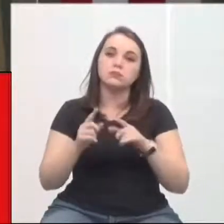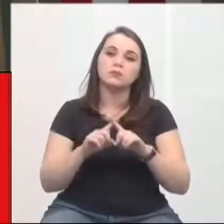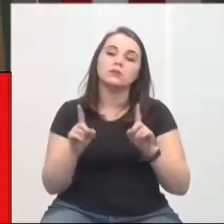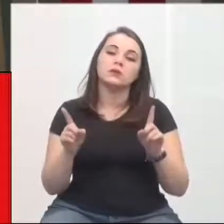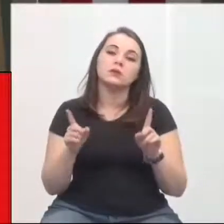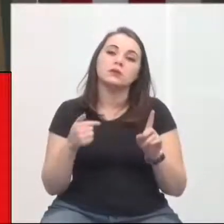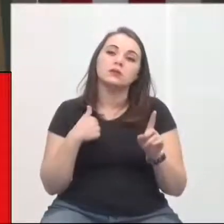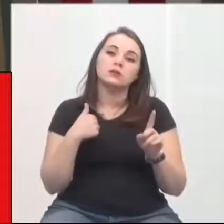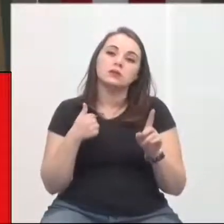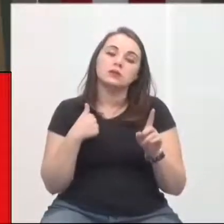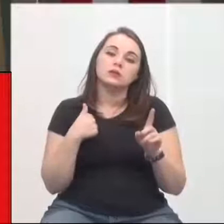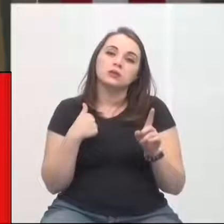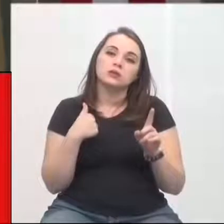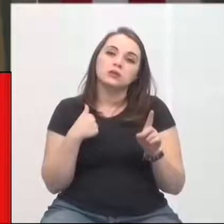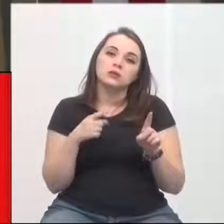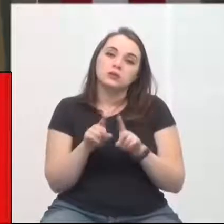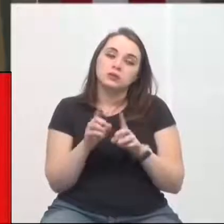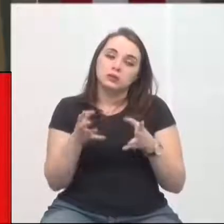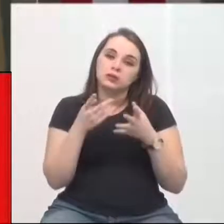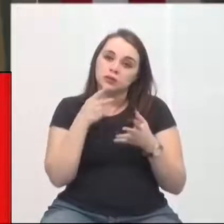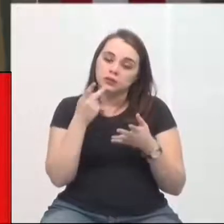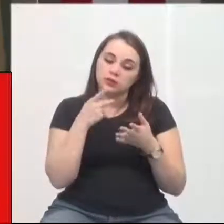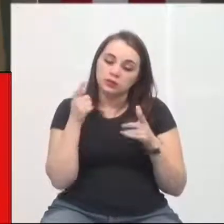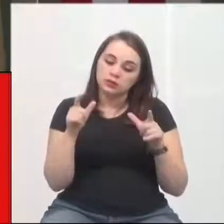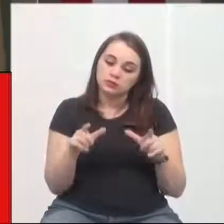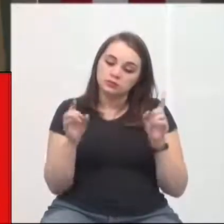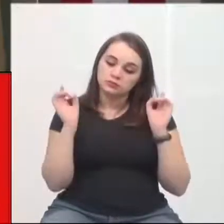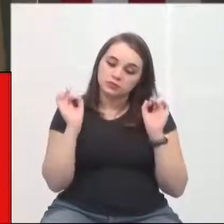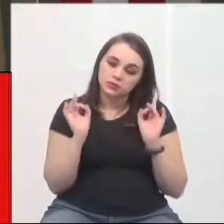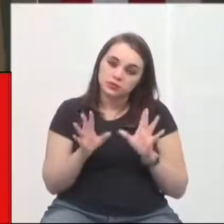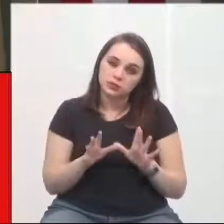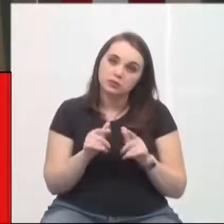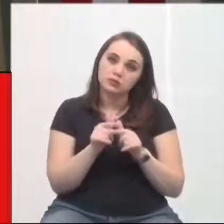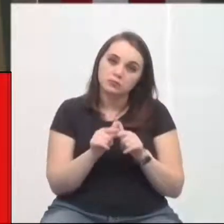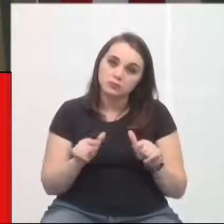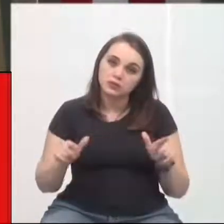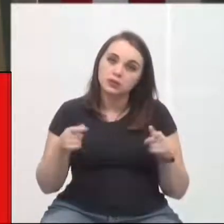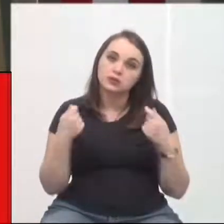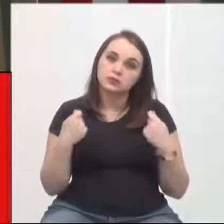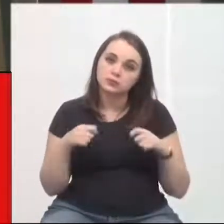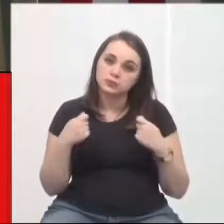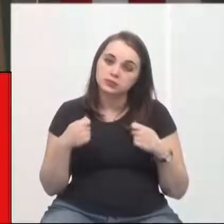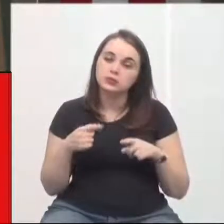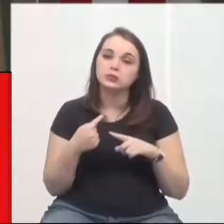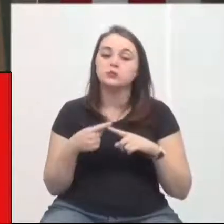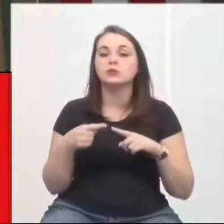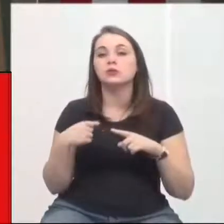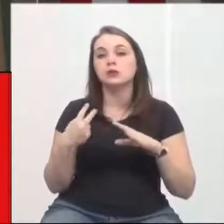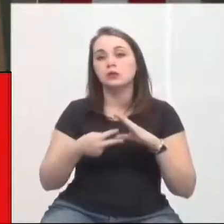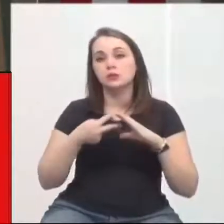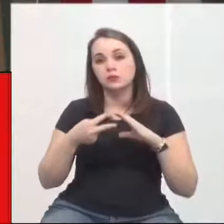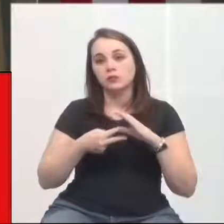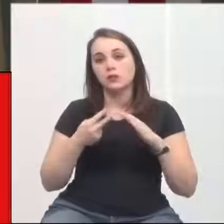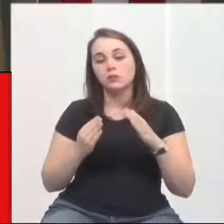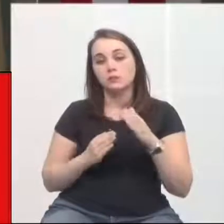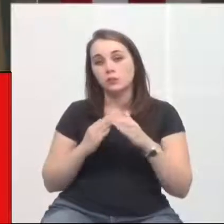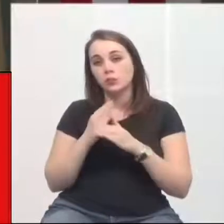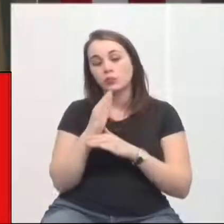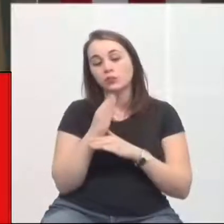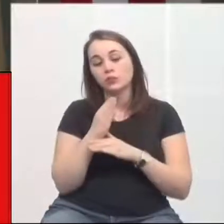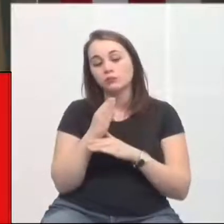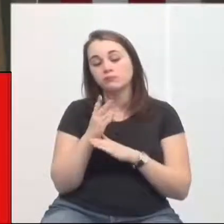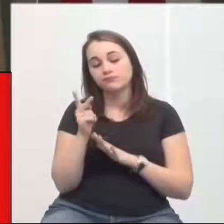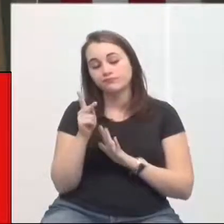eu coloco aí também essa questão desses terrenos baldios, de limpeza, até porque também essa casa aprovou